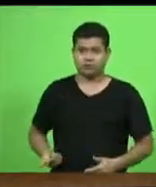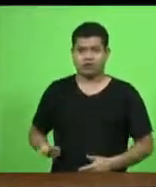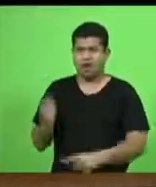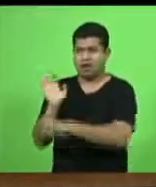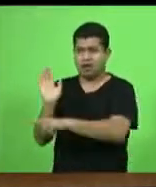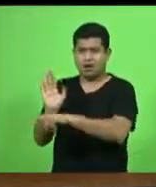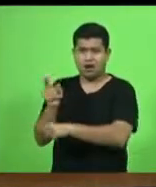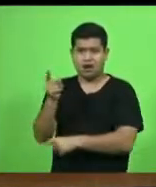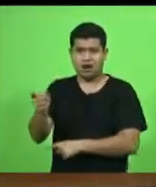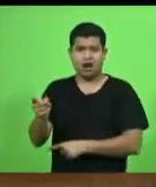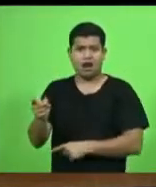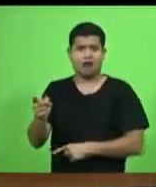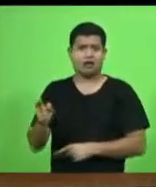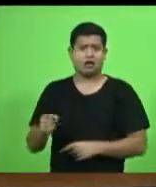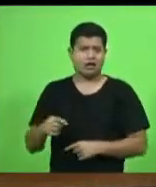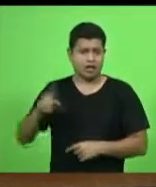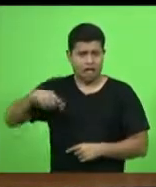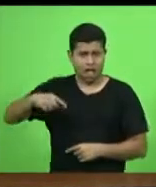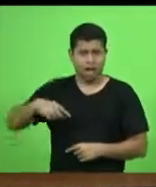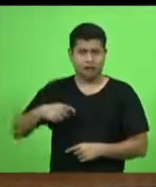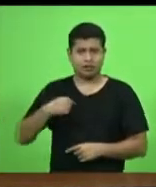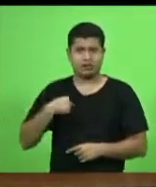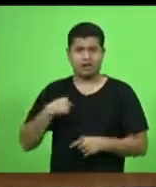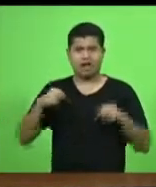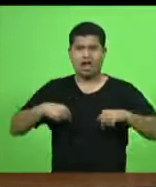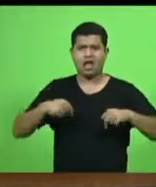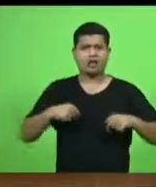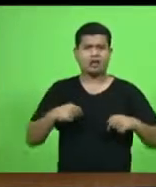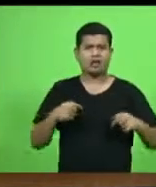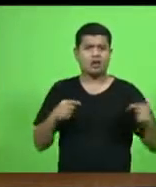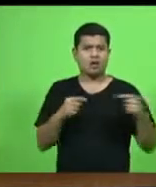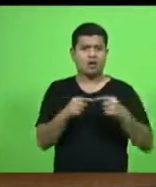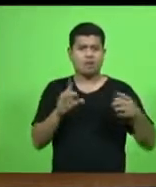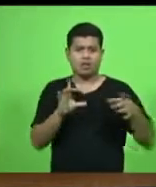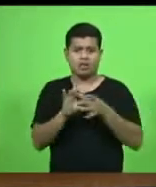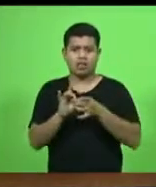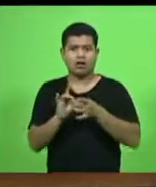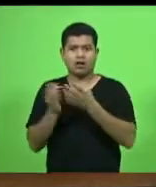é um puxadinho, a Assembleia Legislativa não é um puxadinho do governo.